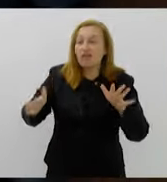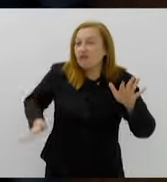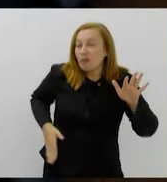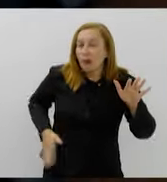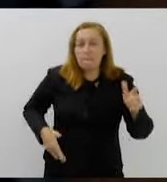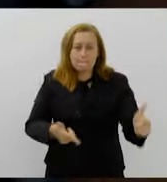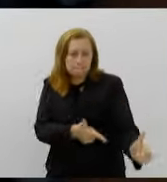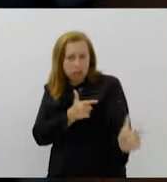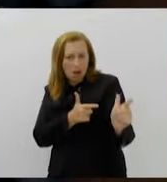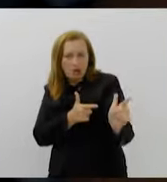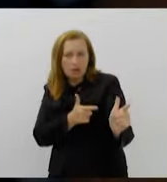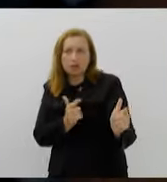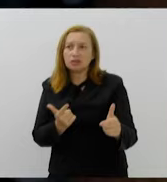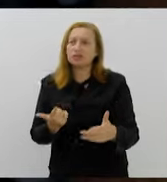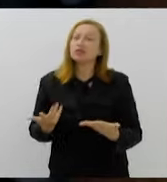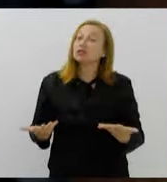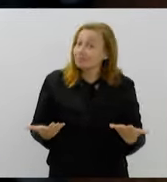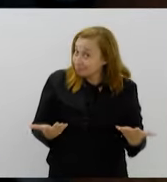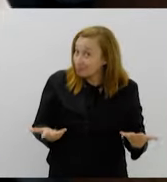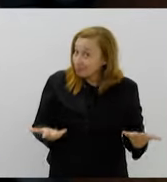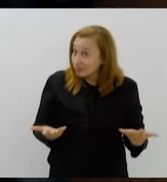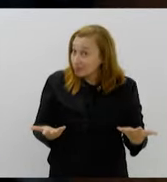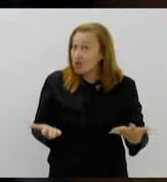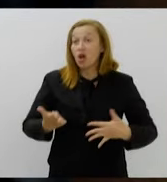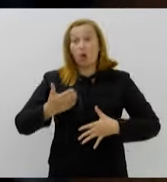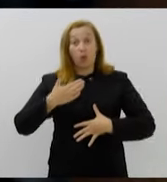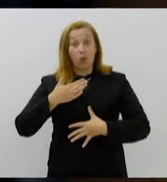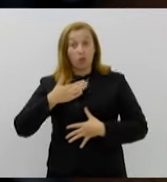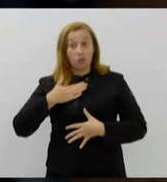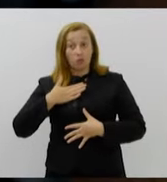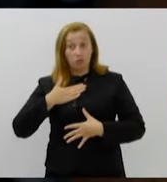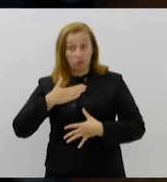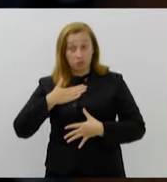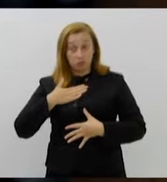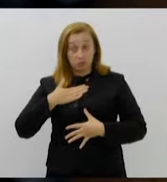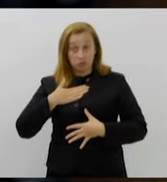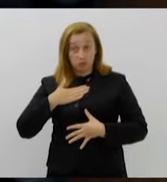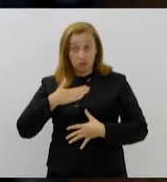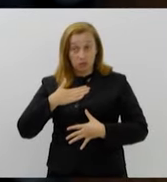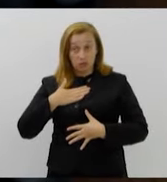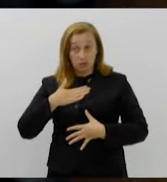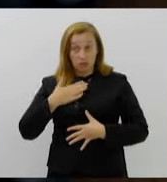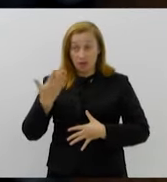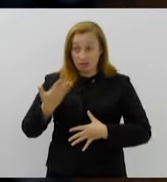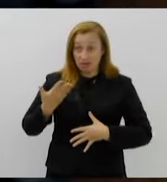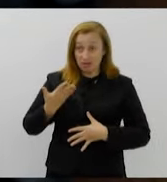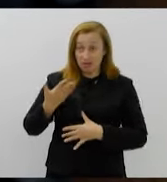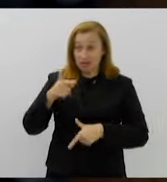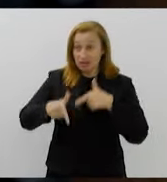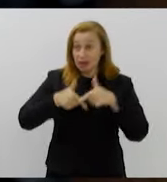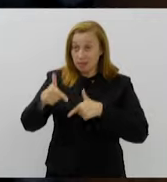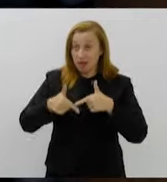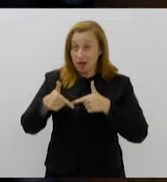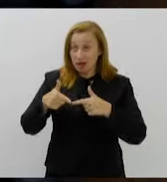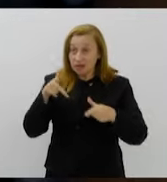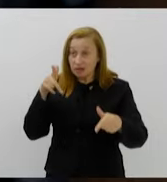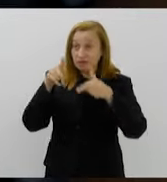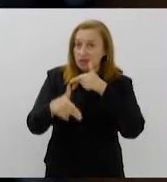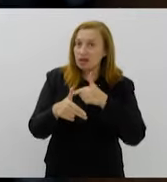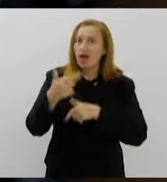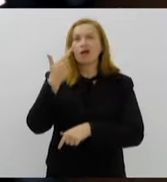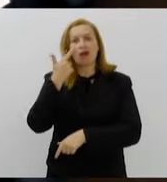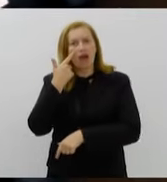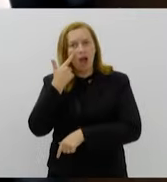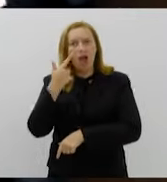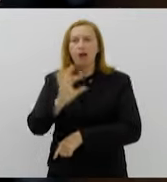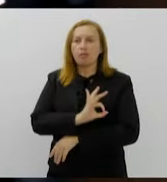é grande realidade contrapartida o meu pessoal normalmente são travados é isso que a polícia federal tem que investigar